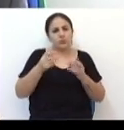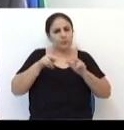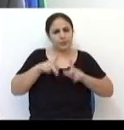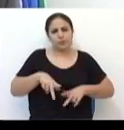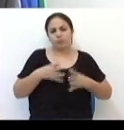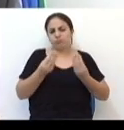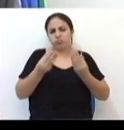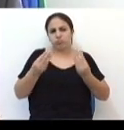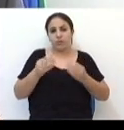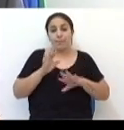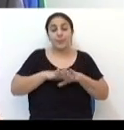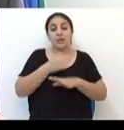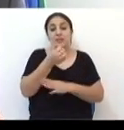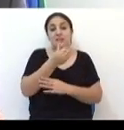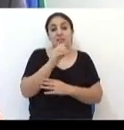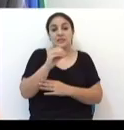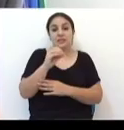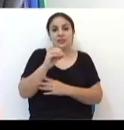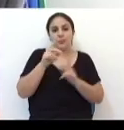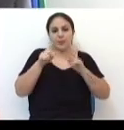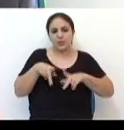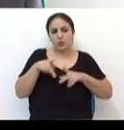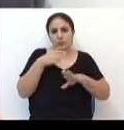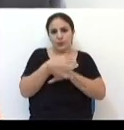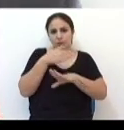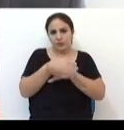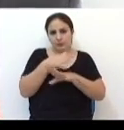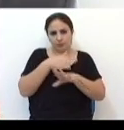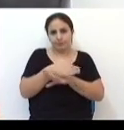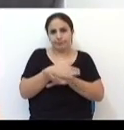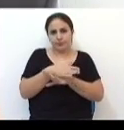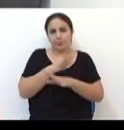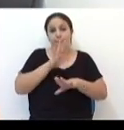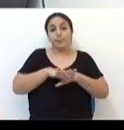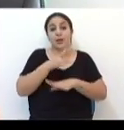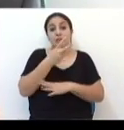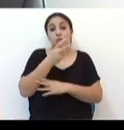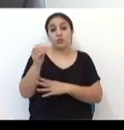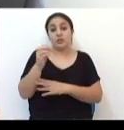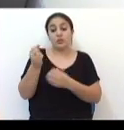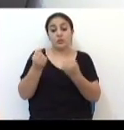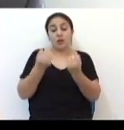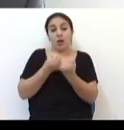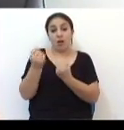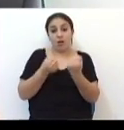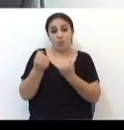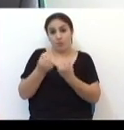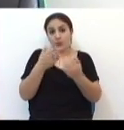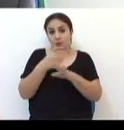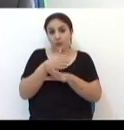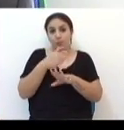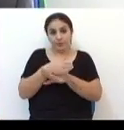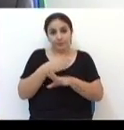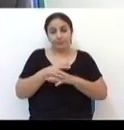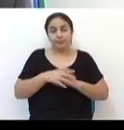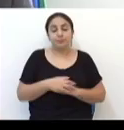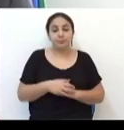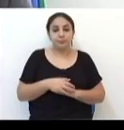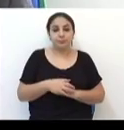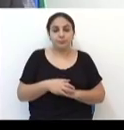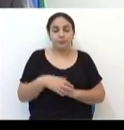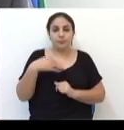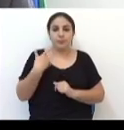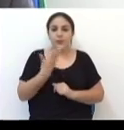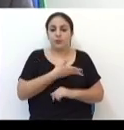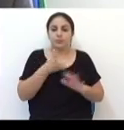gente, tá? Nós temos aí mais de 60 sócios hoje, tá? Participantes, mais de 200 veículos, tá? No clube, tá?